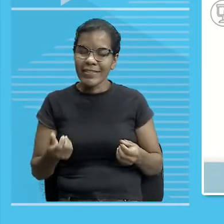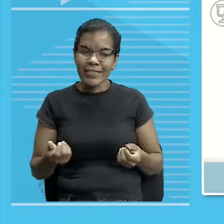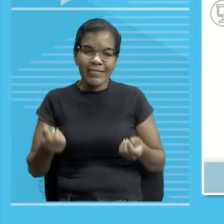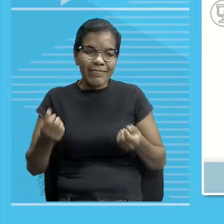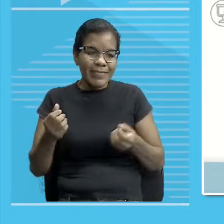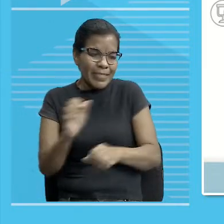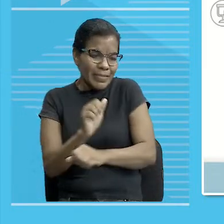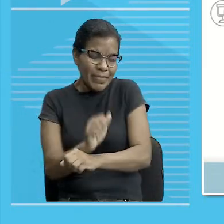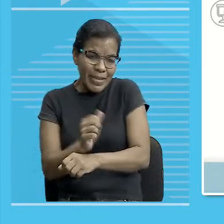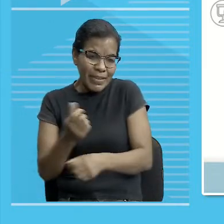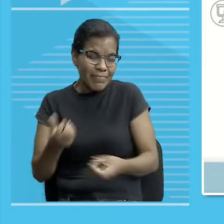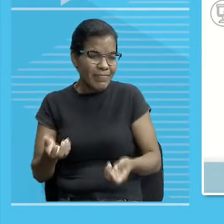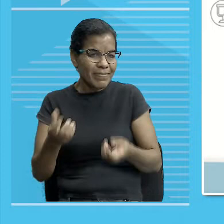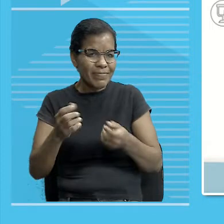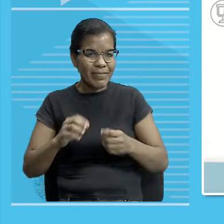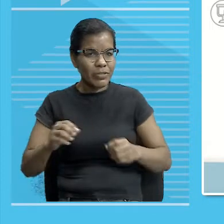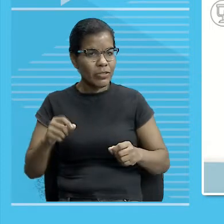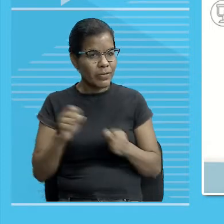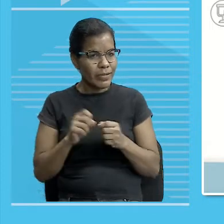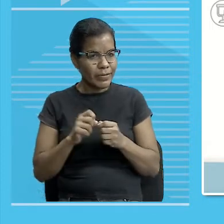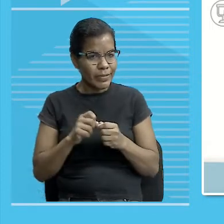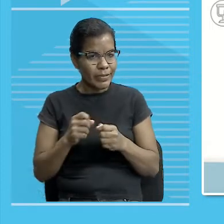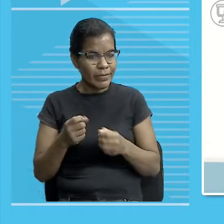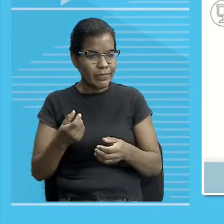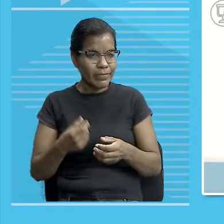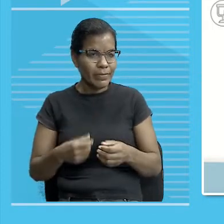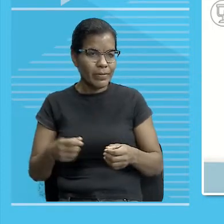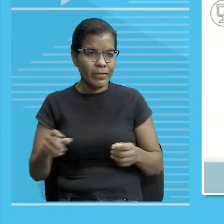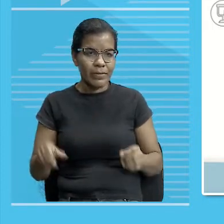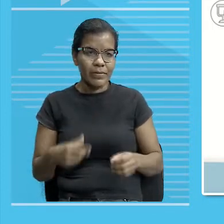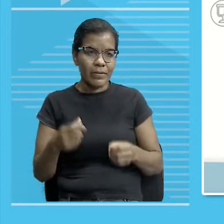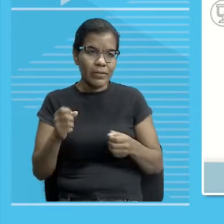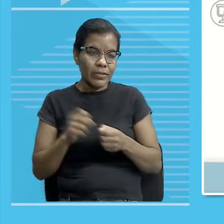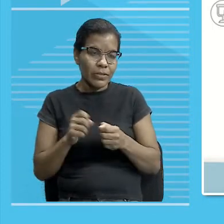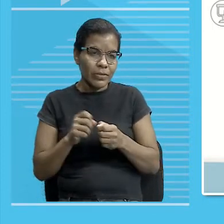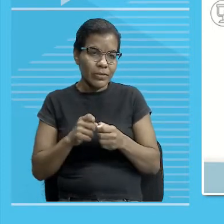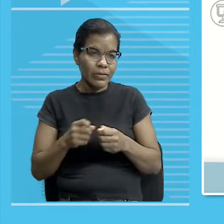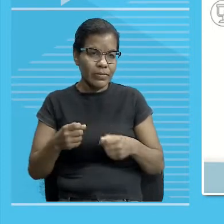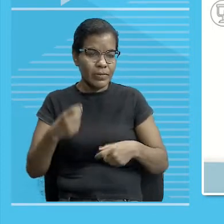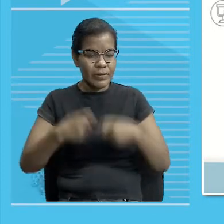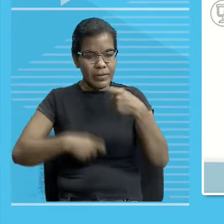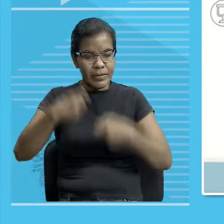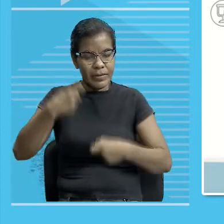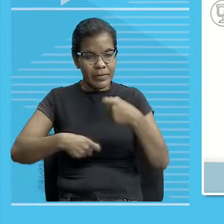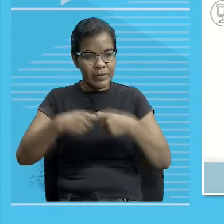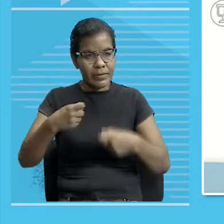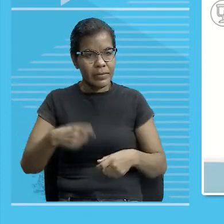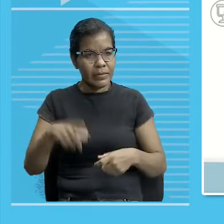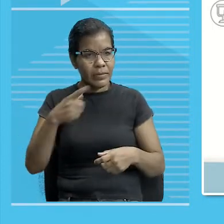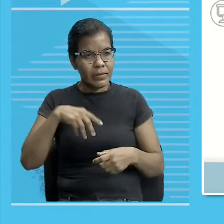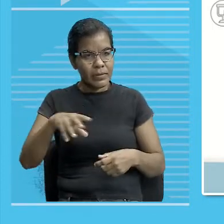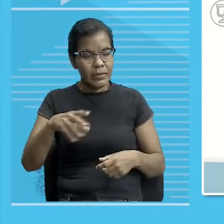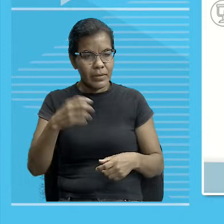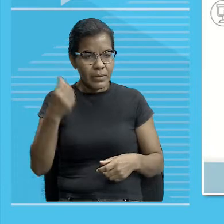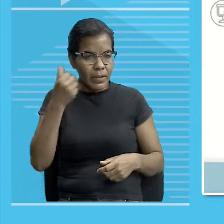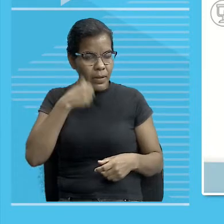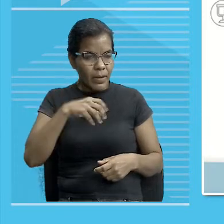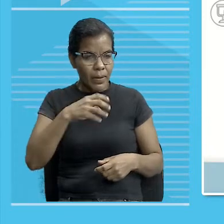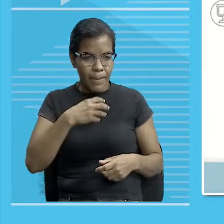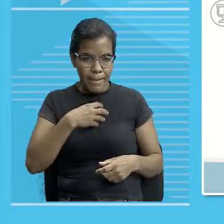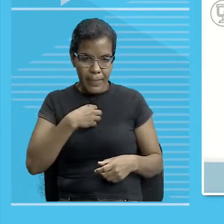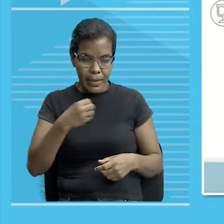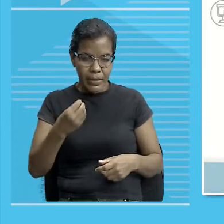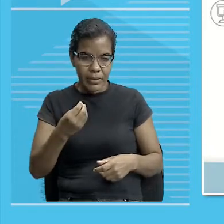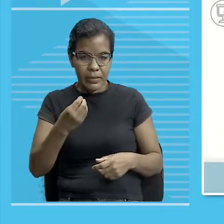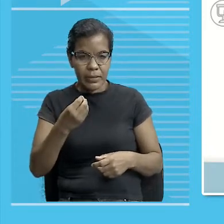estava preparado, então não tivesse feito. Não tivesse mantido relações sexuais. Se seu pai e sua mãe não procuraram você